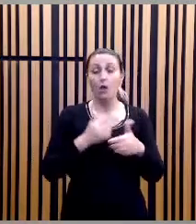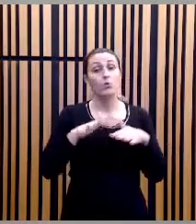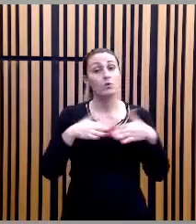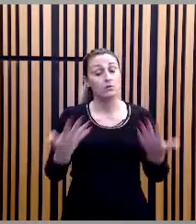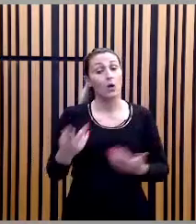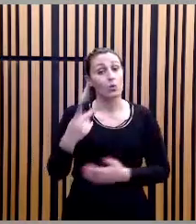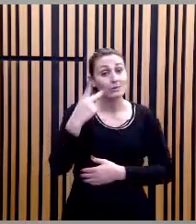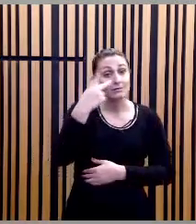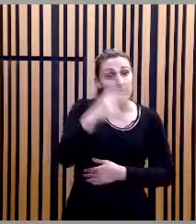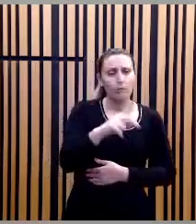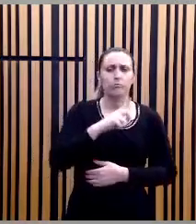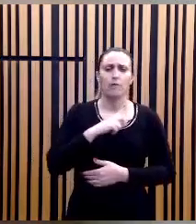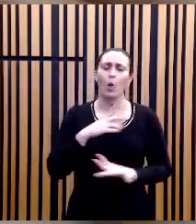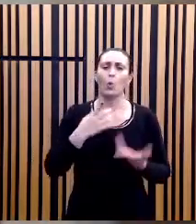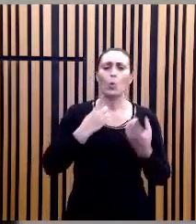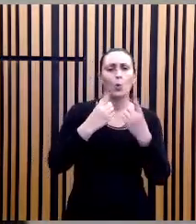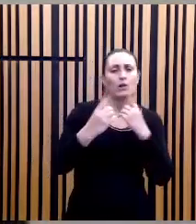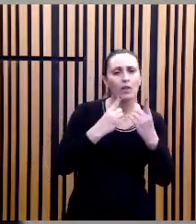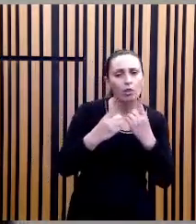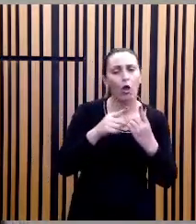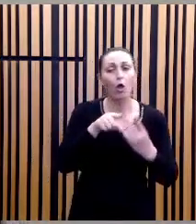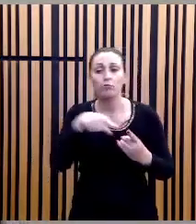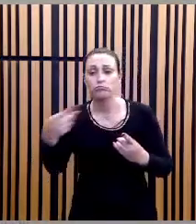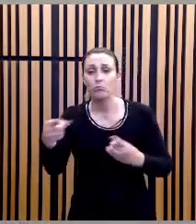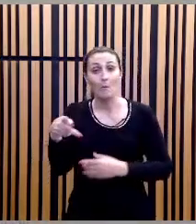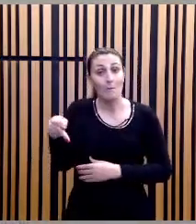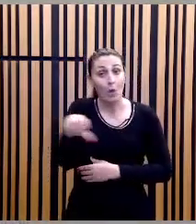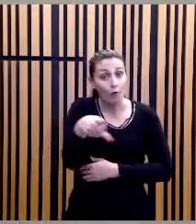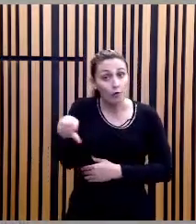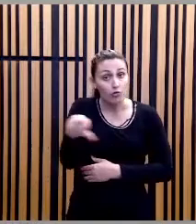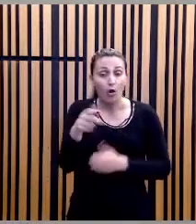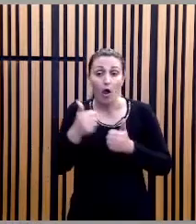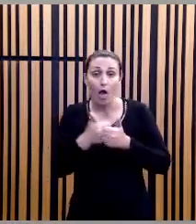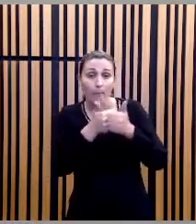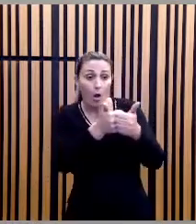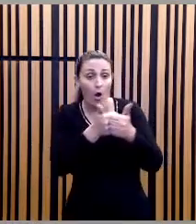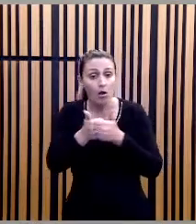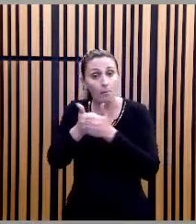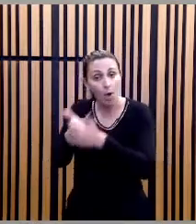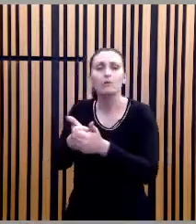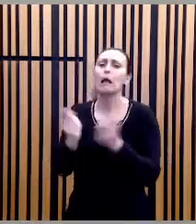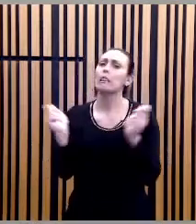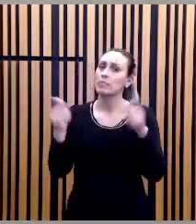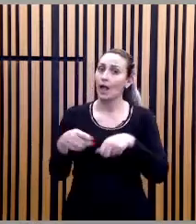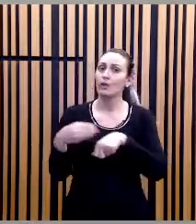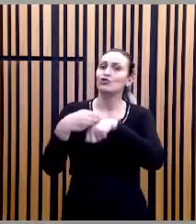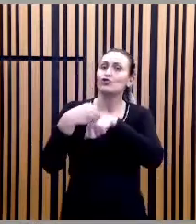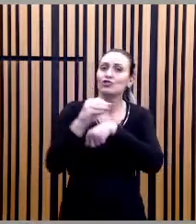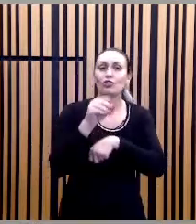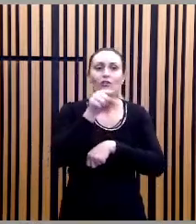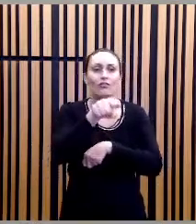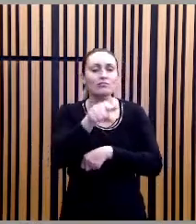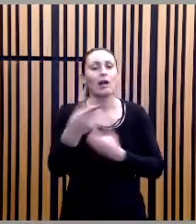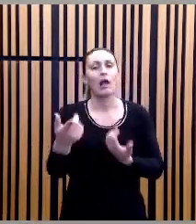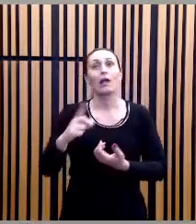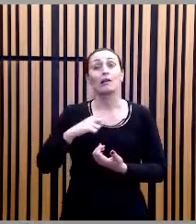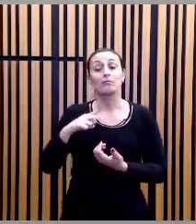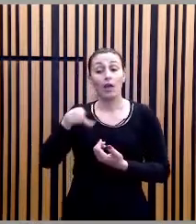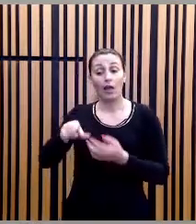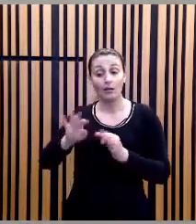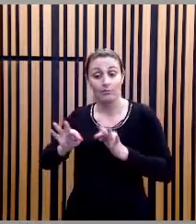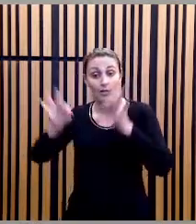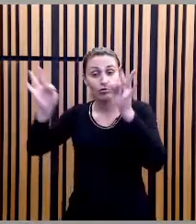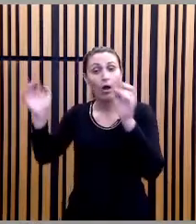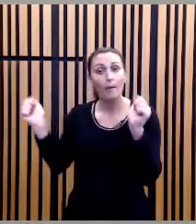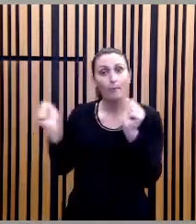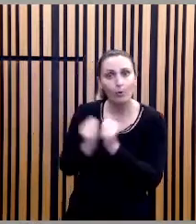através dos coordenadores, dos teus professores, eles podem daqui a pouco te indicar um laboratório que tenha um maquinário que tu precisa na